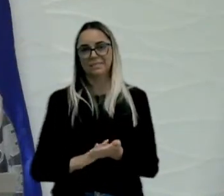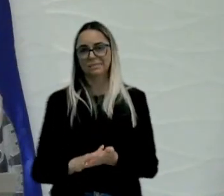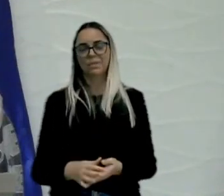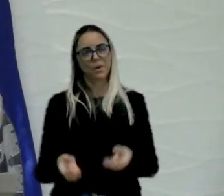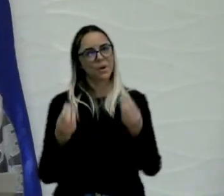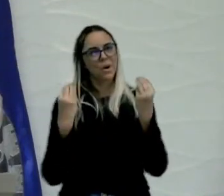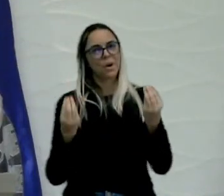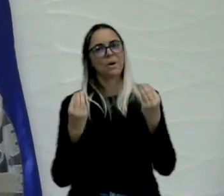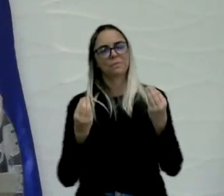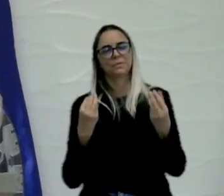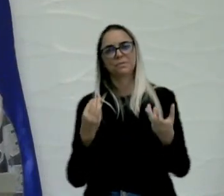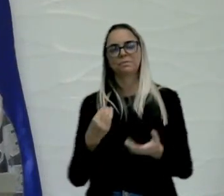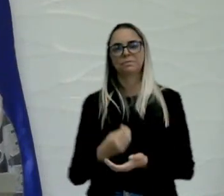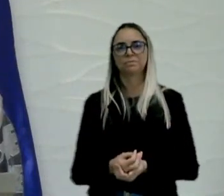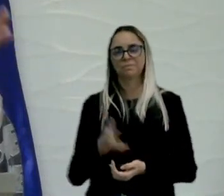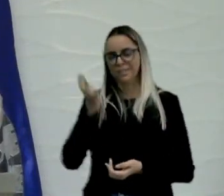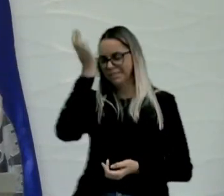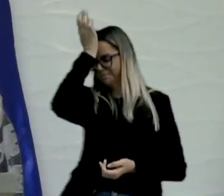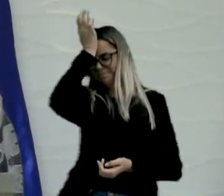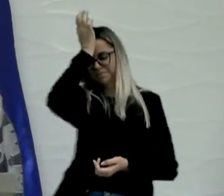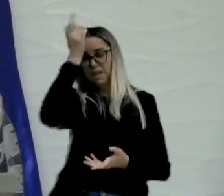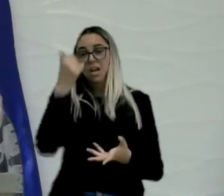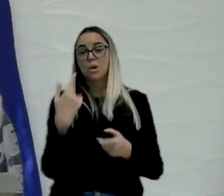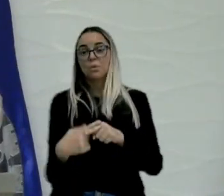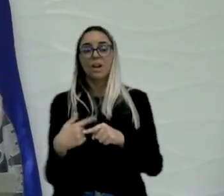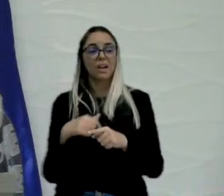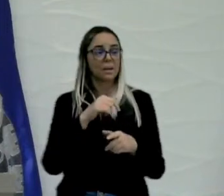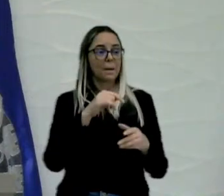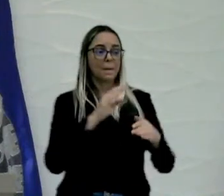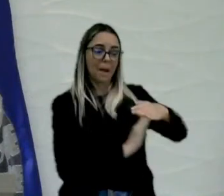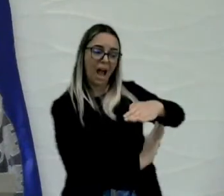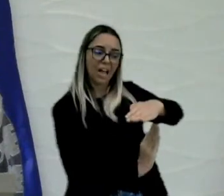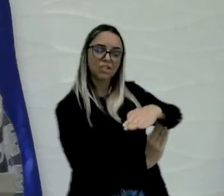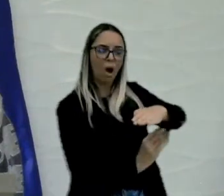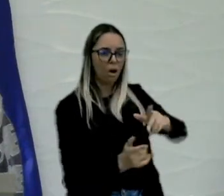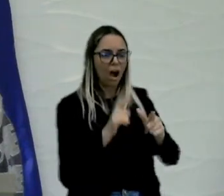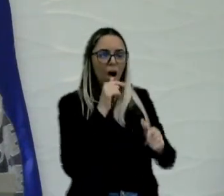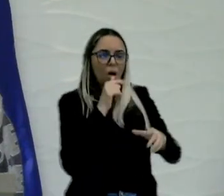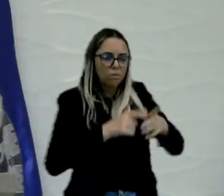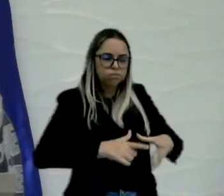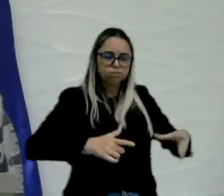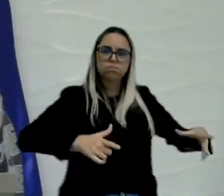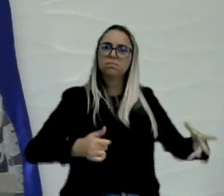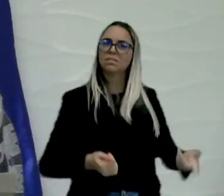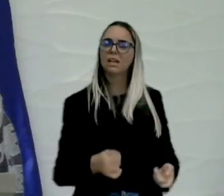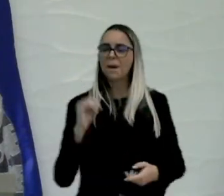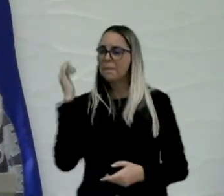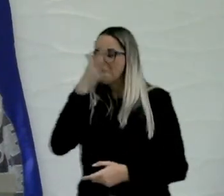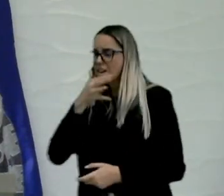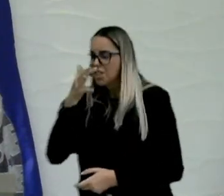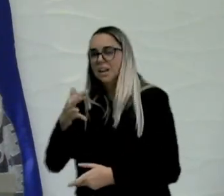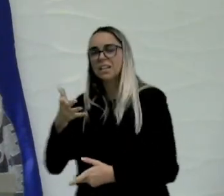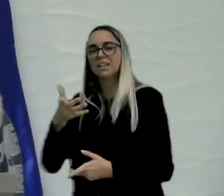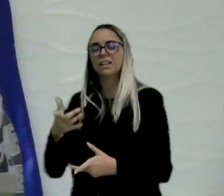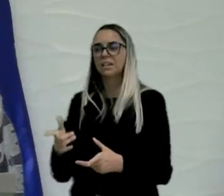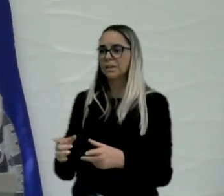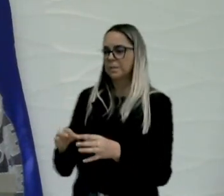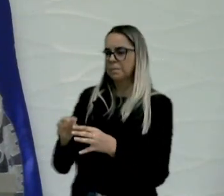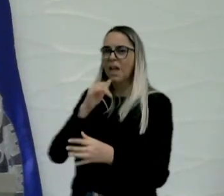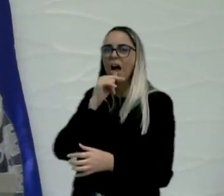que jamais pode existir com as barragens Chei Mas a nossa tubulação que vem de Belo Jardim hoje ela é fina